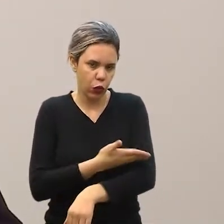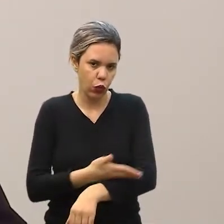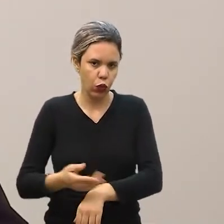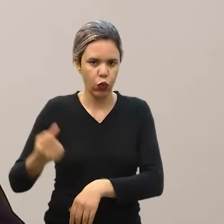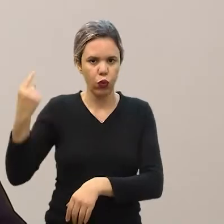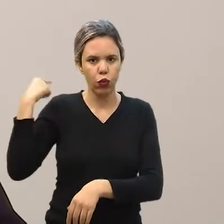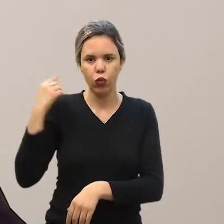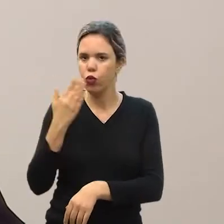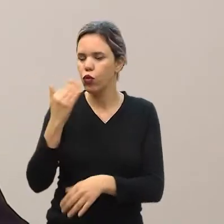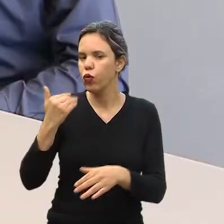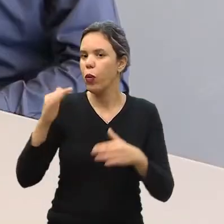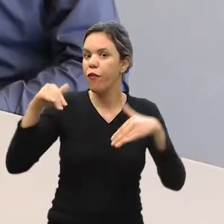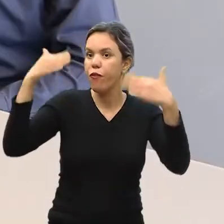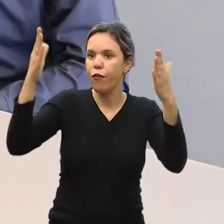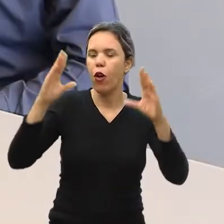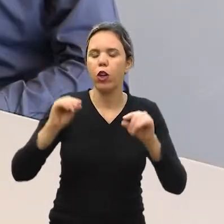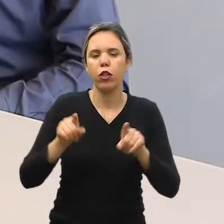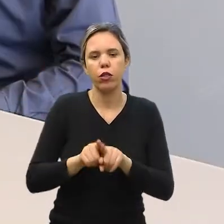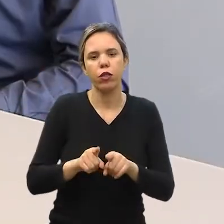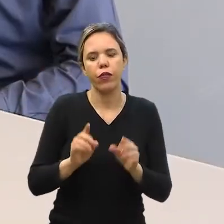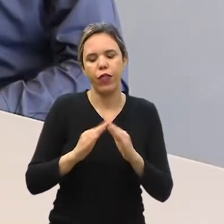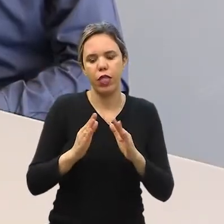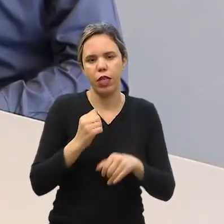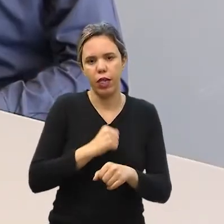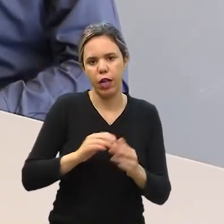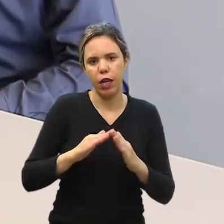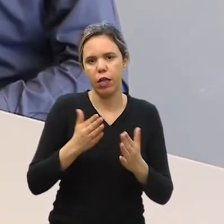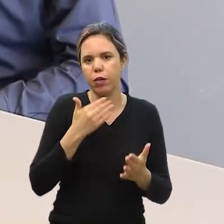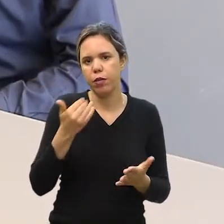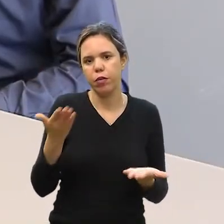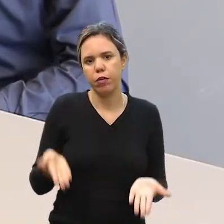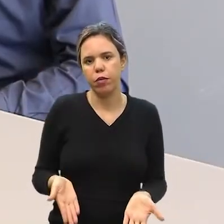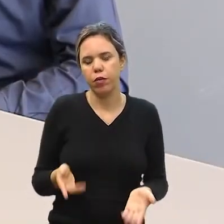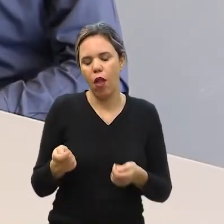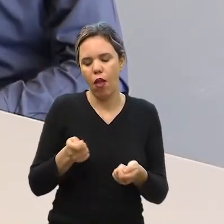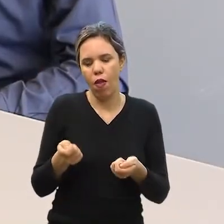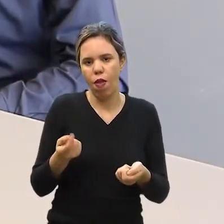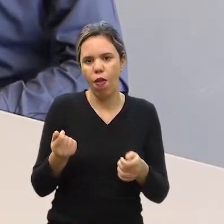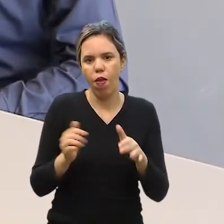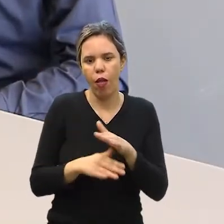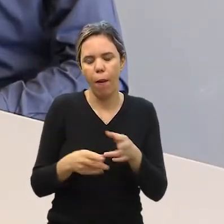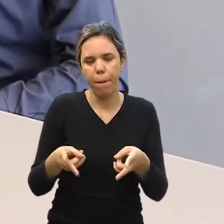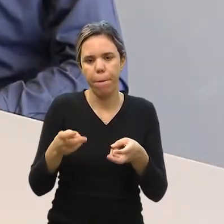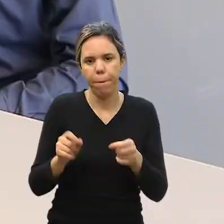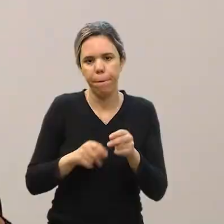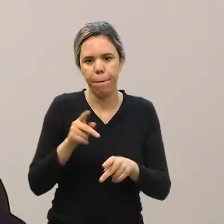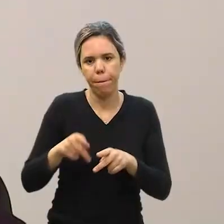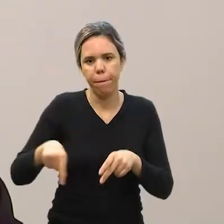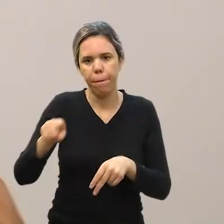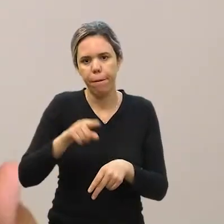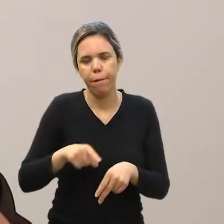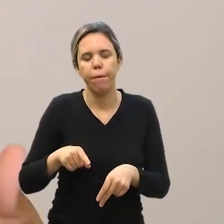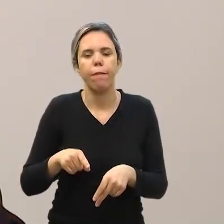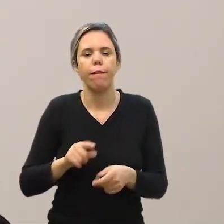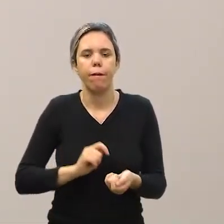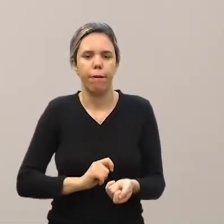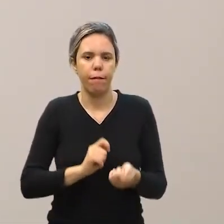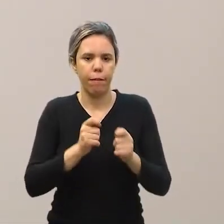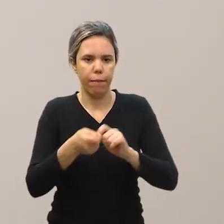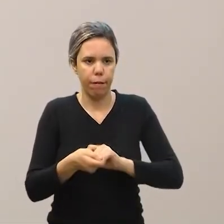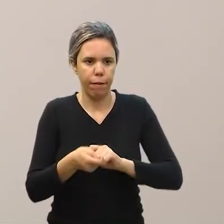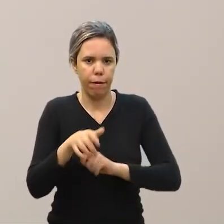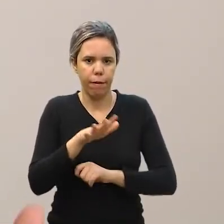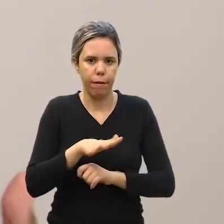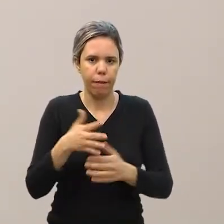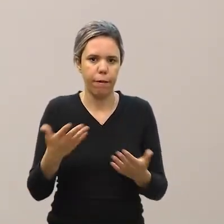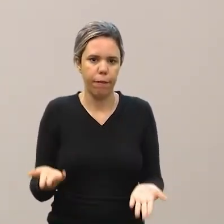costumava jantar fora, agora faço mais em casa. Então, também a gente percebe que as pessoas se adequam ao